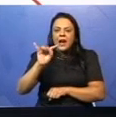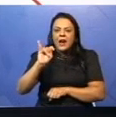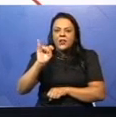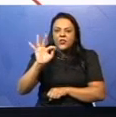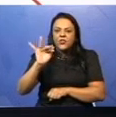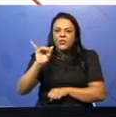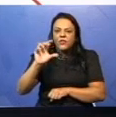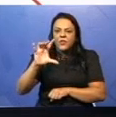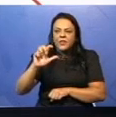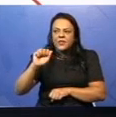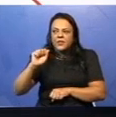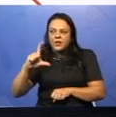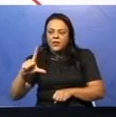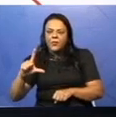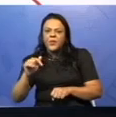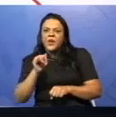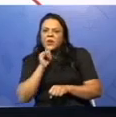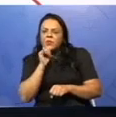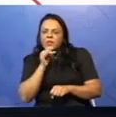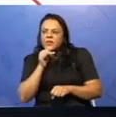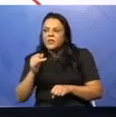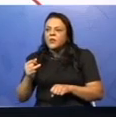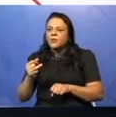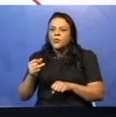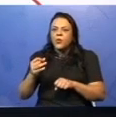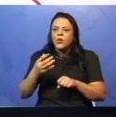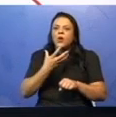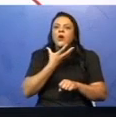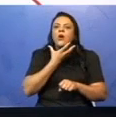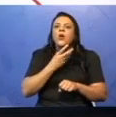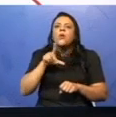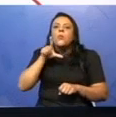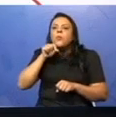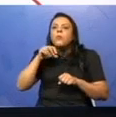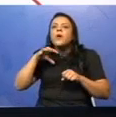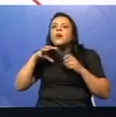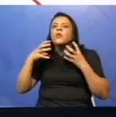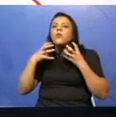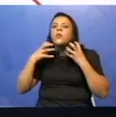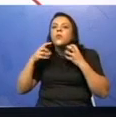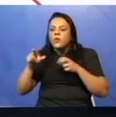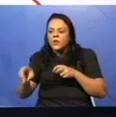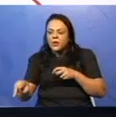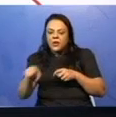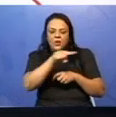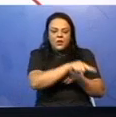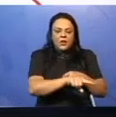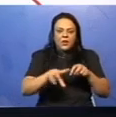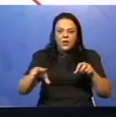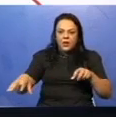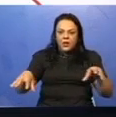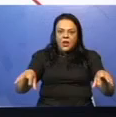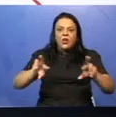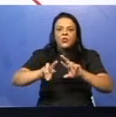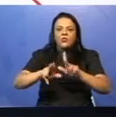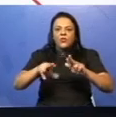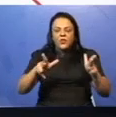que estufa, com outro pombo semelhante, vai nascer um filhote assim. Então, eu seleciono o tipo de característica que eu